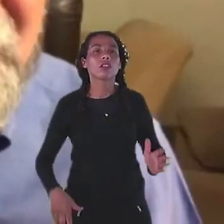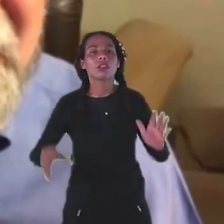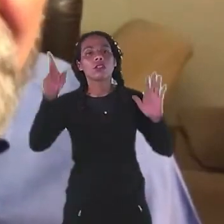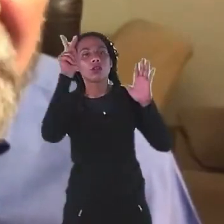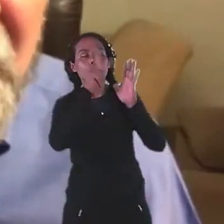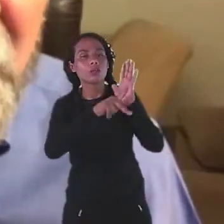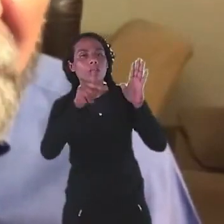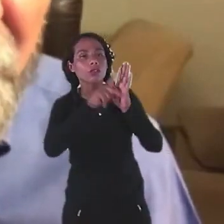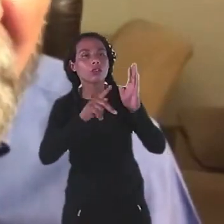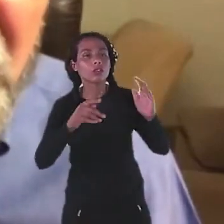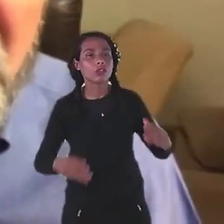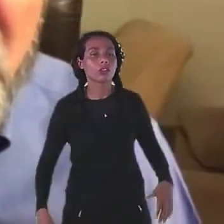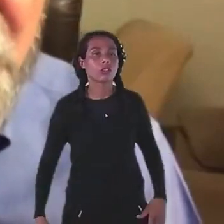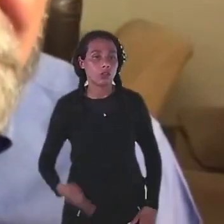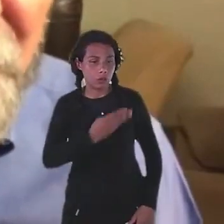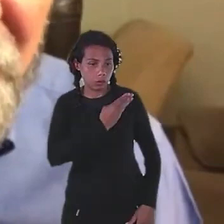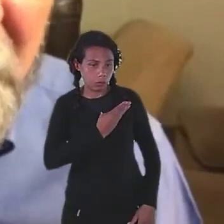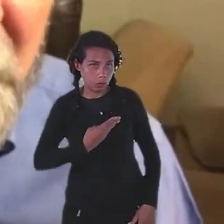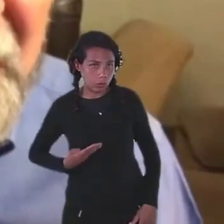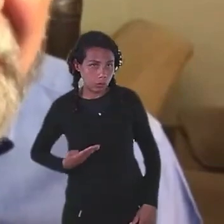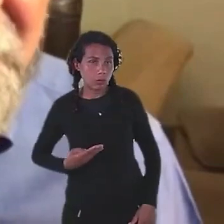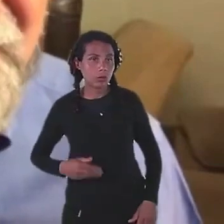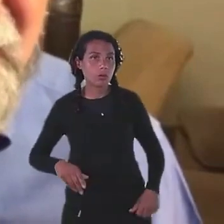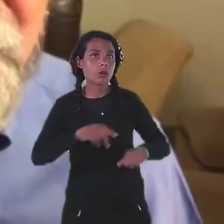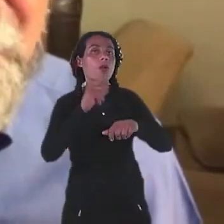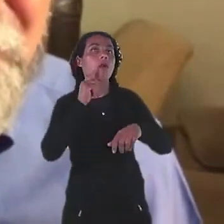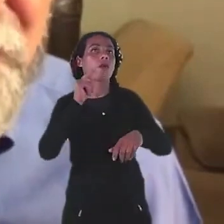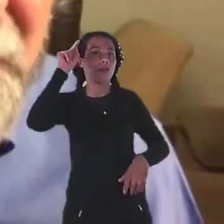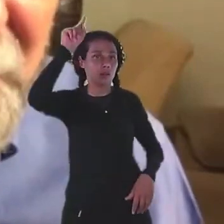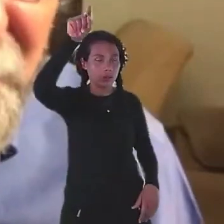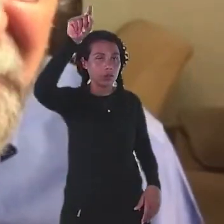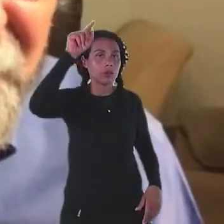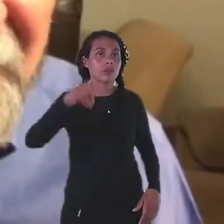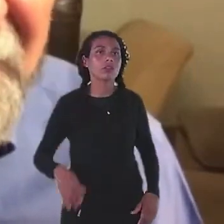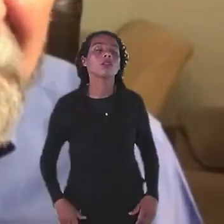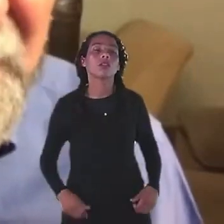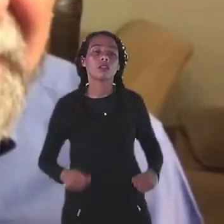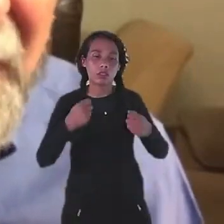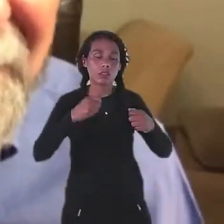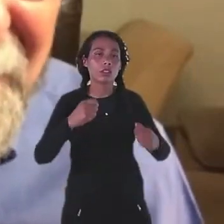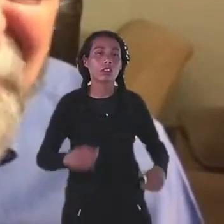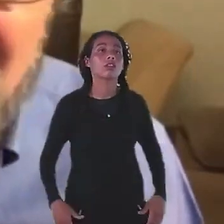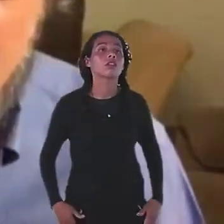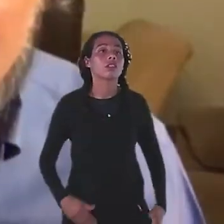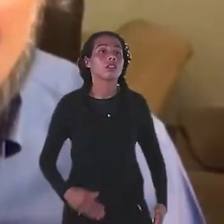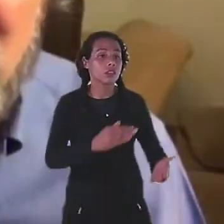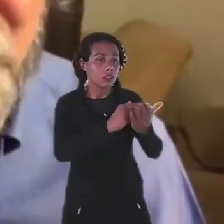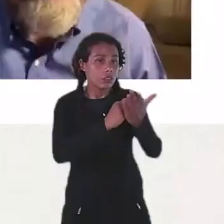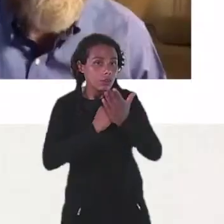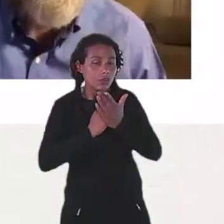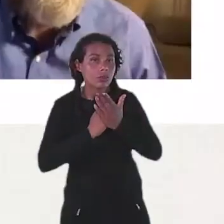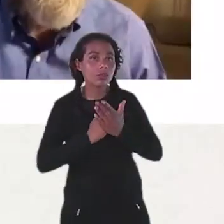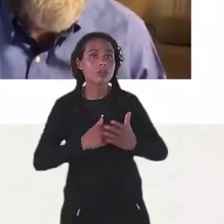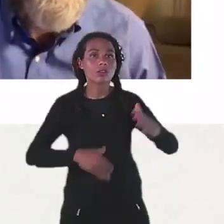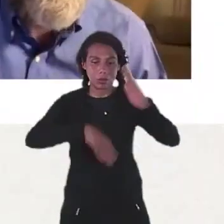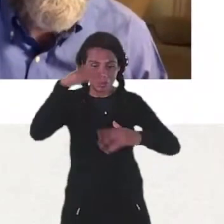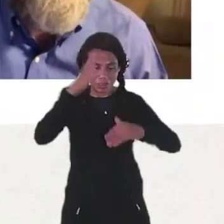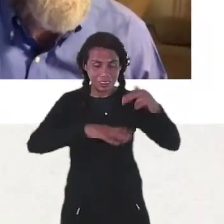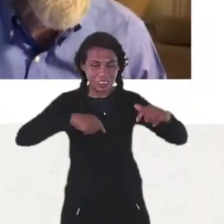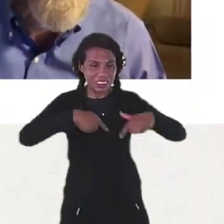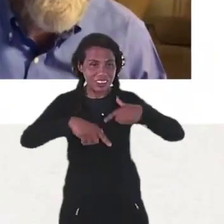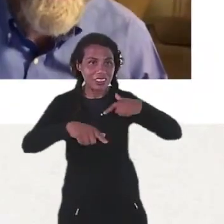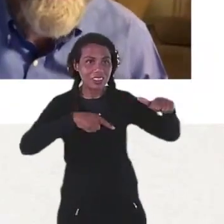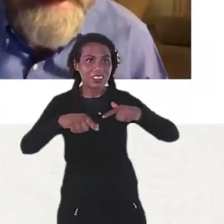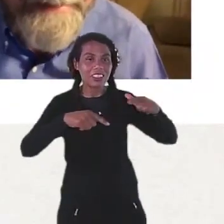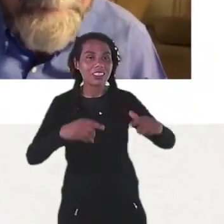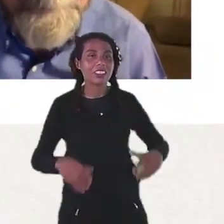governo americano escreveu que eu e o professor Chapin precisávamos de ajuda profissional, da variedade psiquiátrica, porque isso